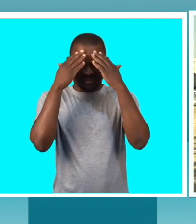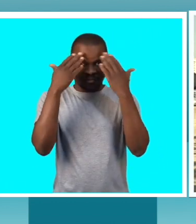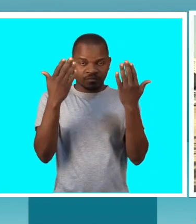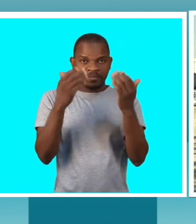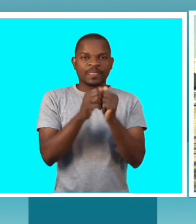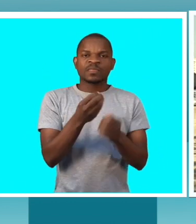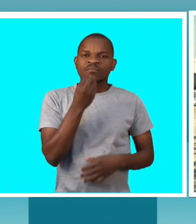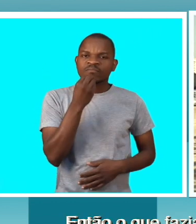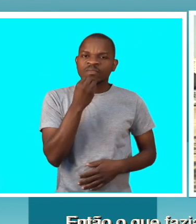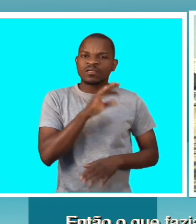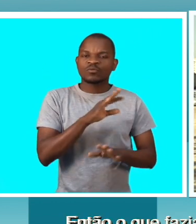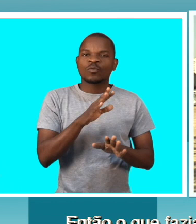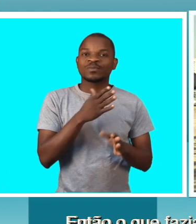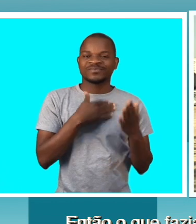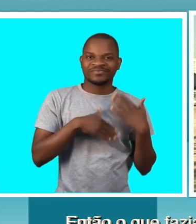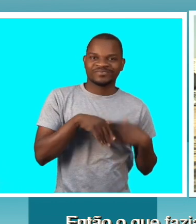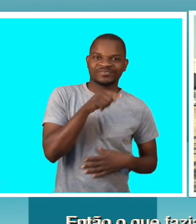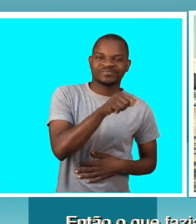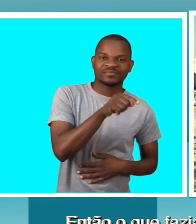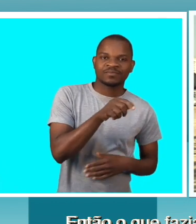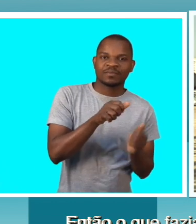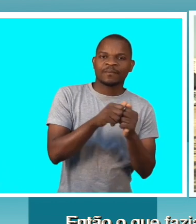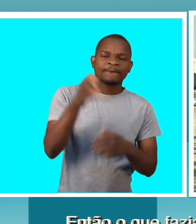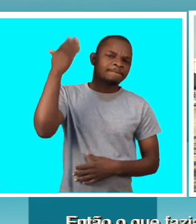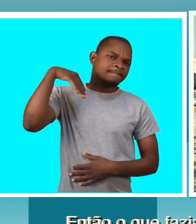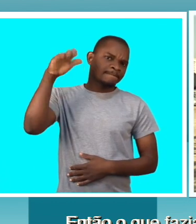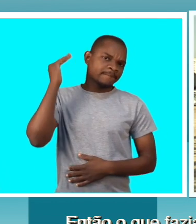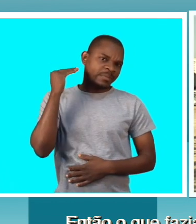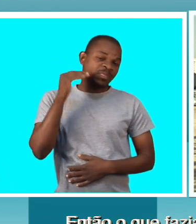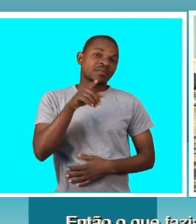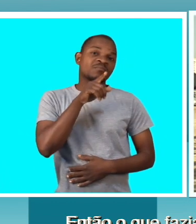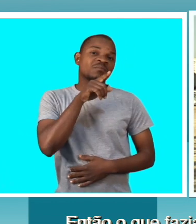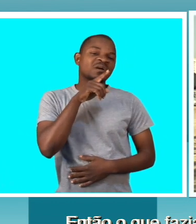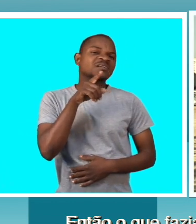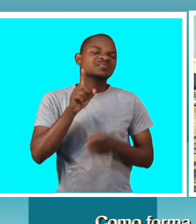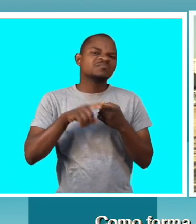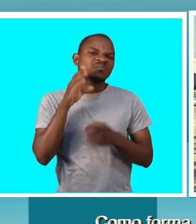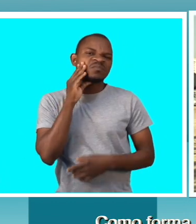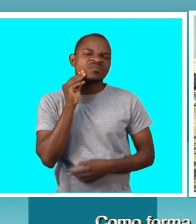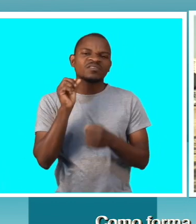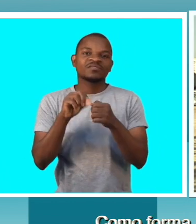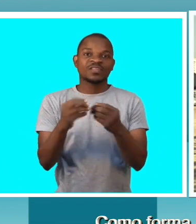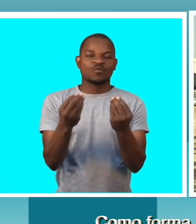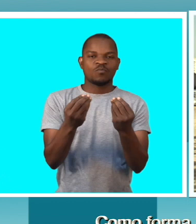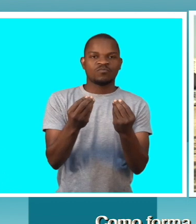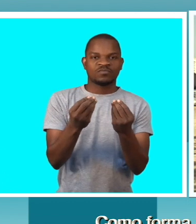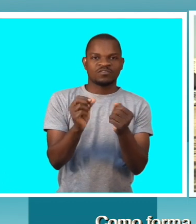por ganância. Então, o que é que faziam os nossos velhos, nossos batados, nossos pais? Para a forma de